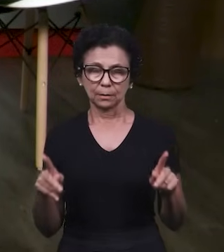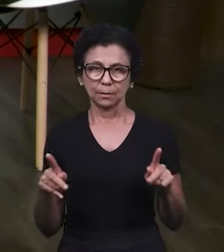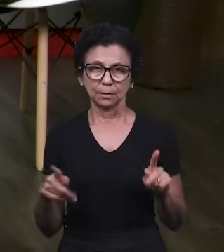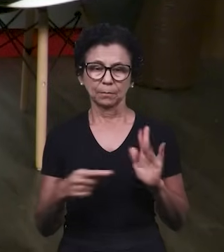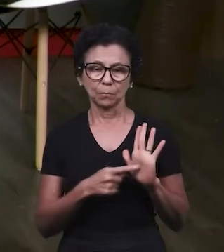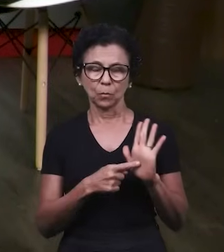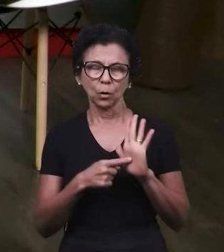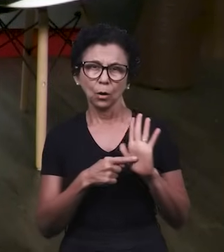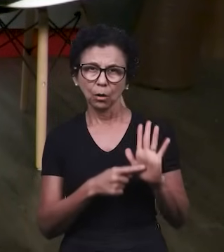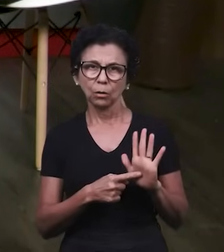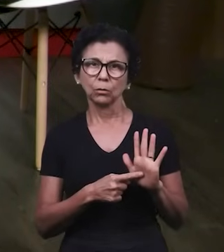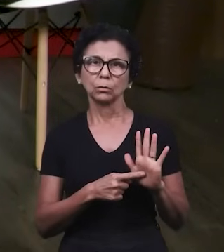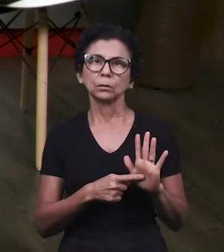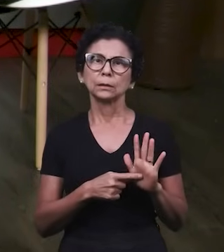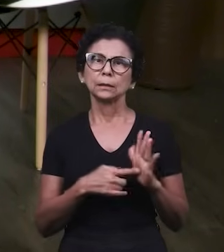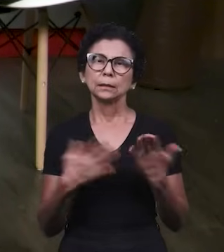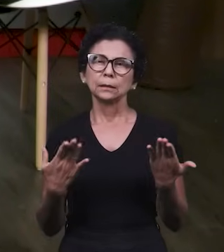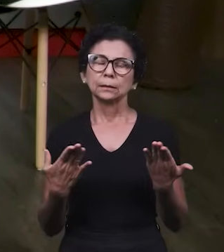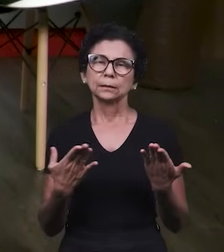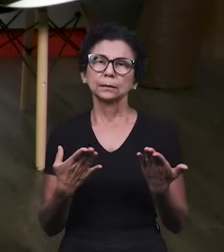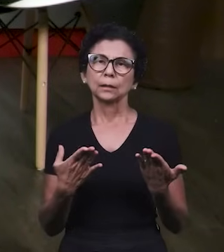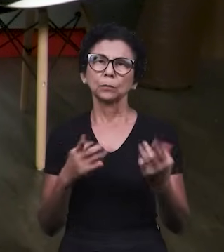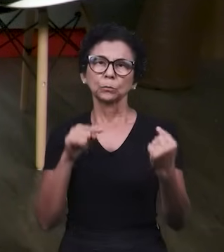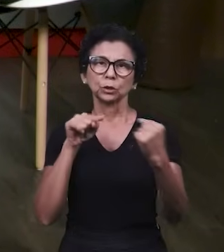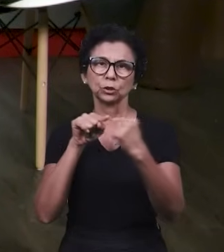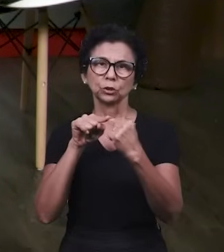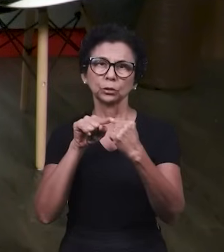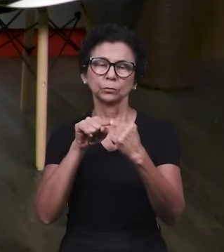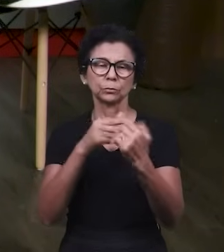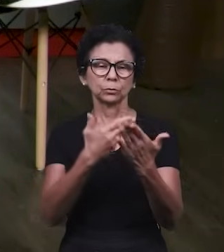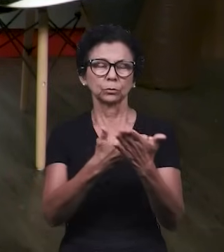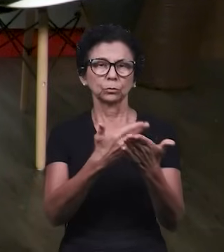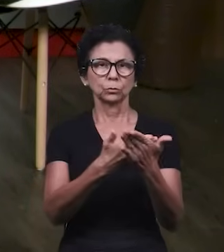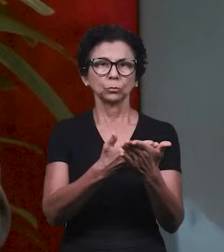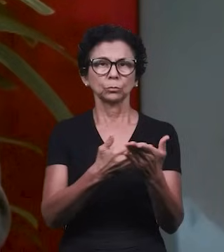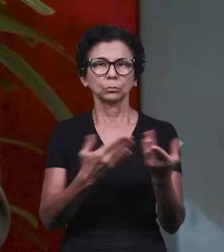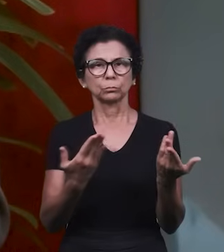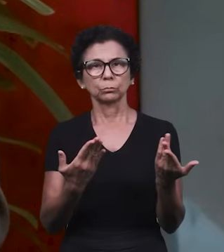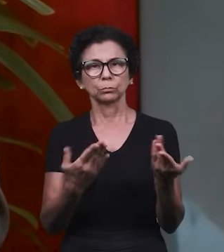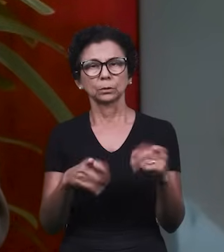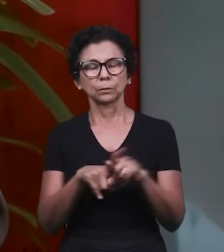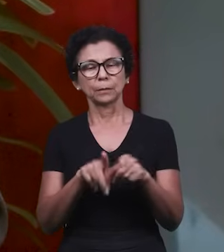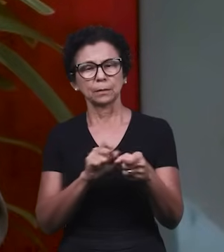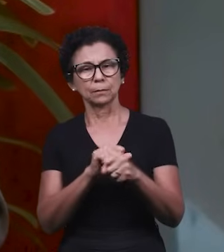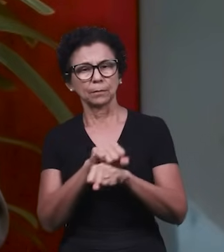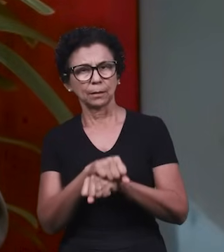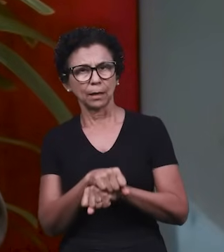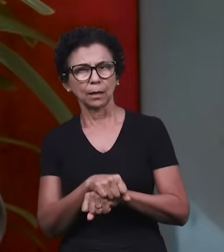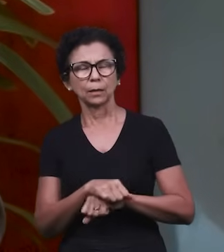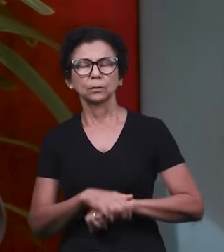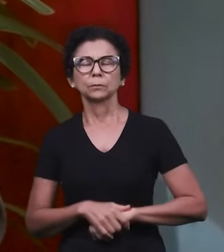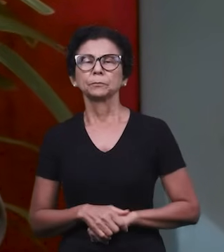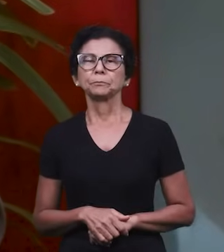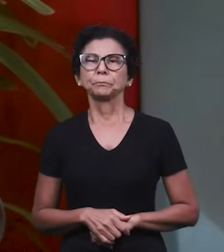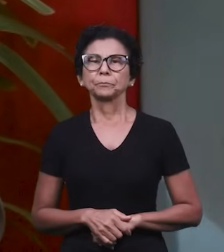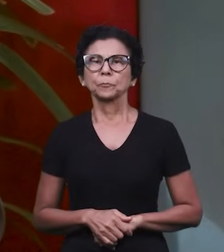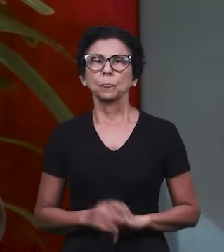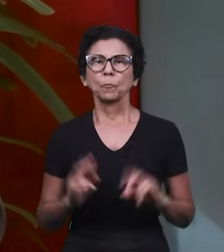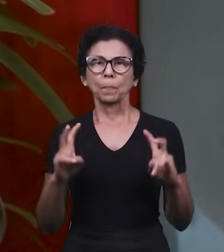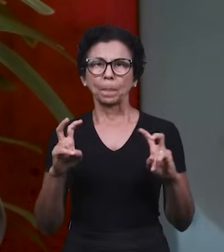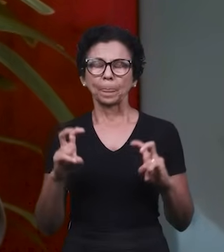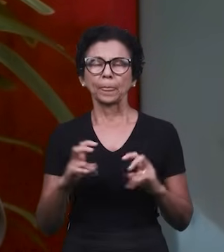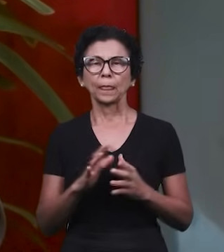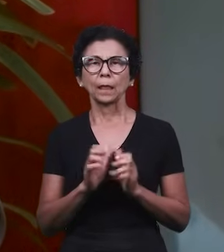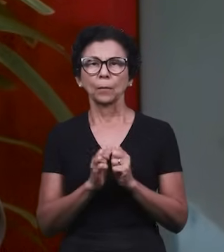de estudo e de seminários nossos, né, sobre as sete trombetas que estão registradas